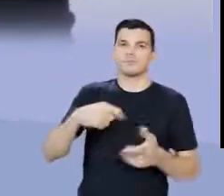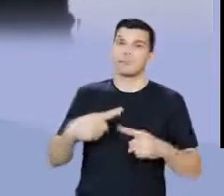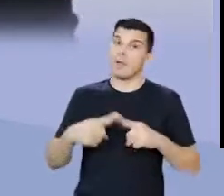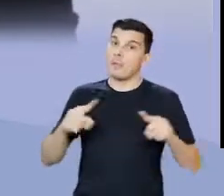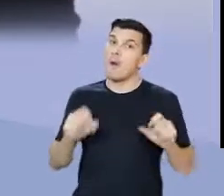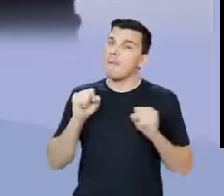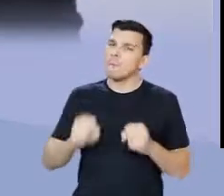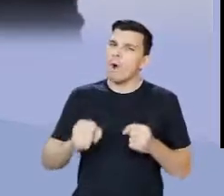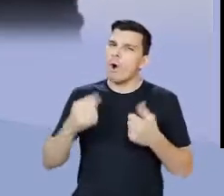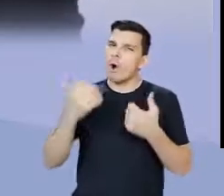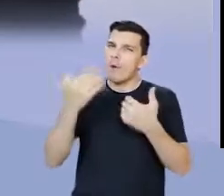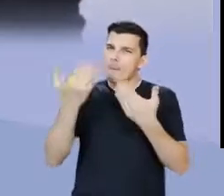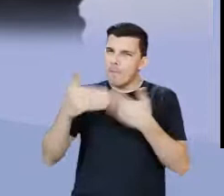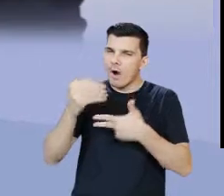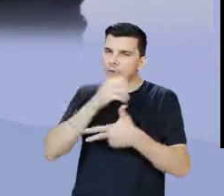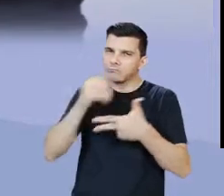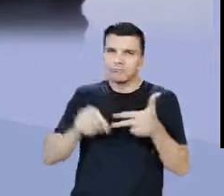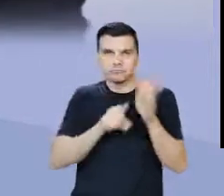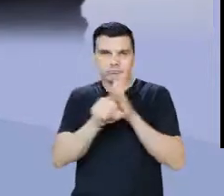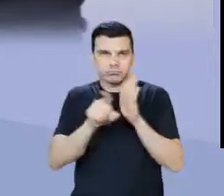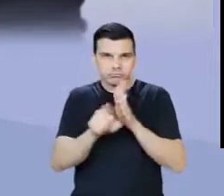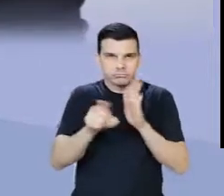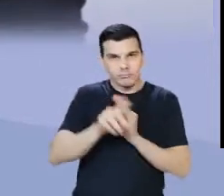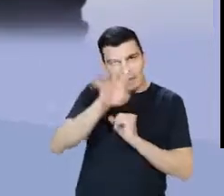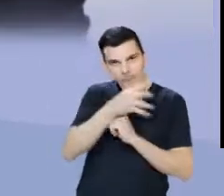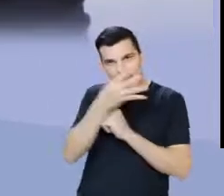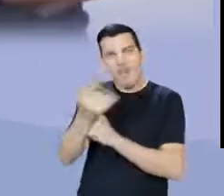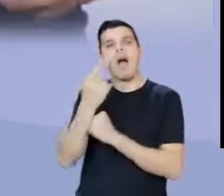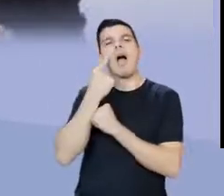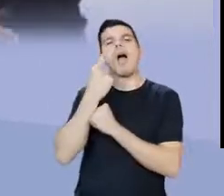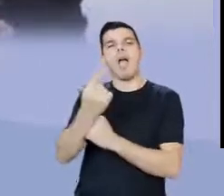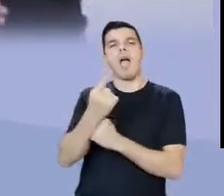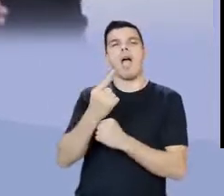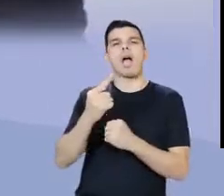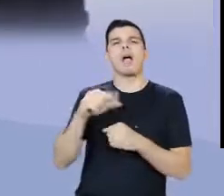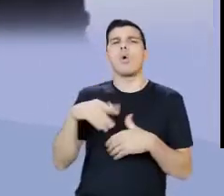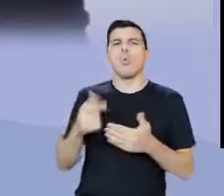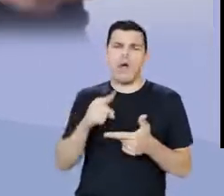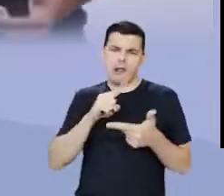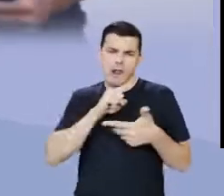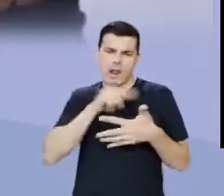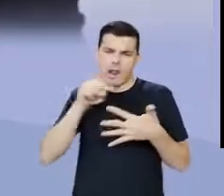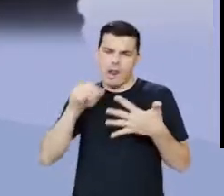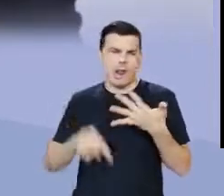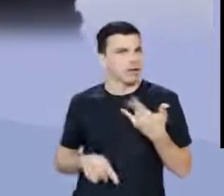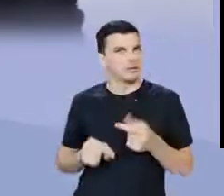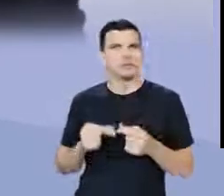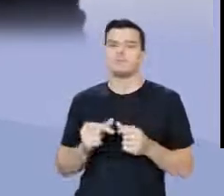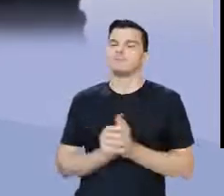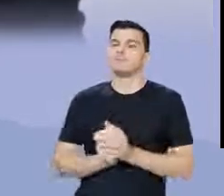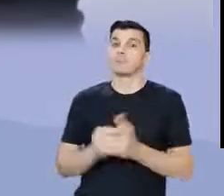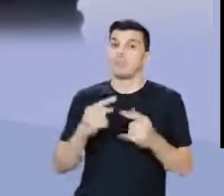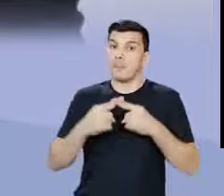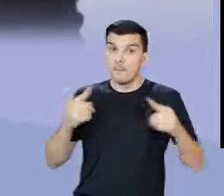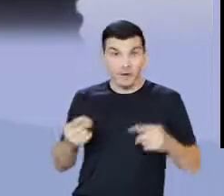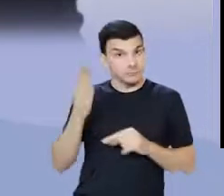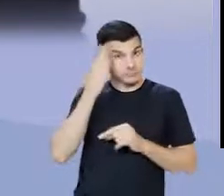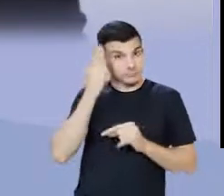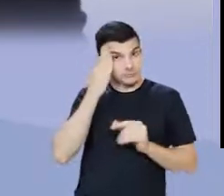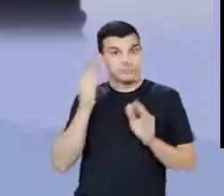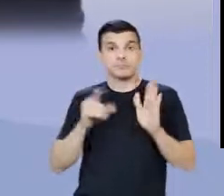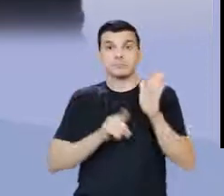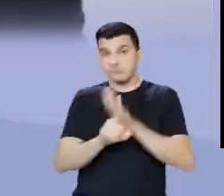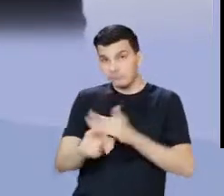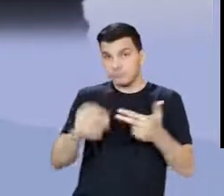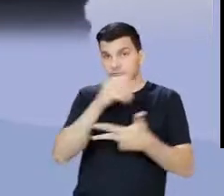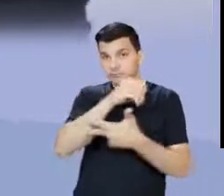sim, meu aluno, mas isso pode aparecer com charge, você não vai ficar decorando quais foram os fiscais, quem foram. Não era essa. A ideia